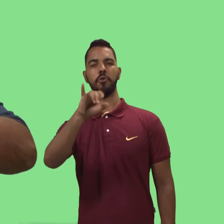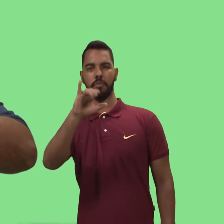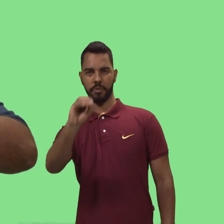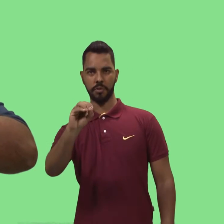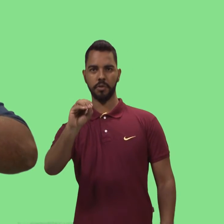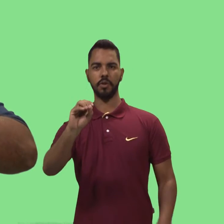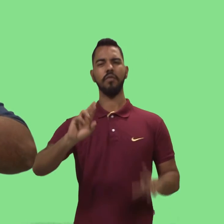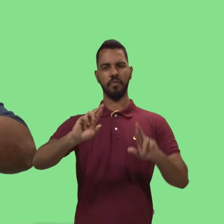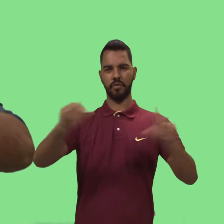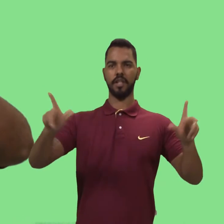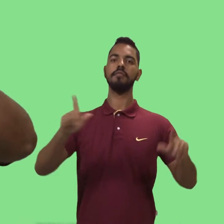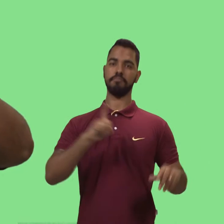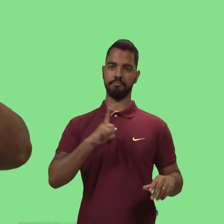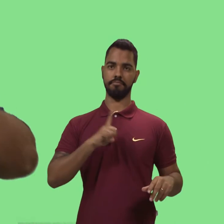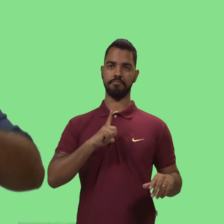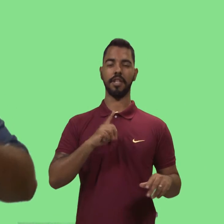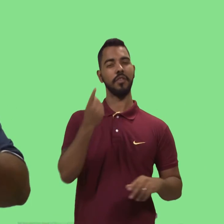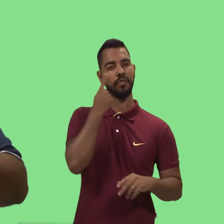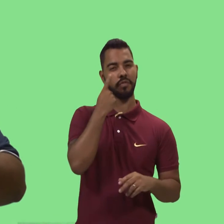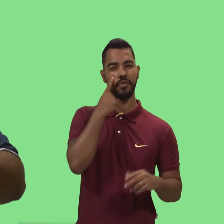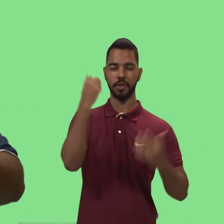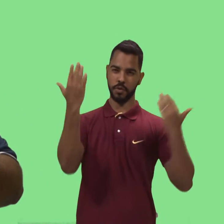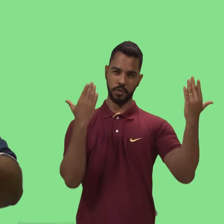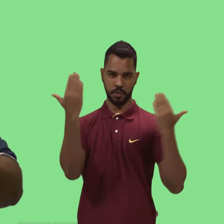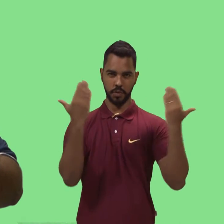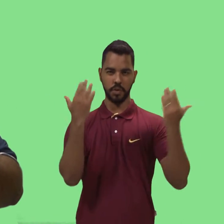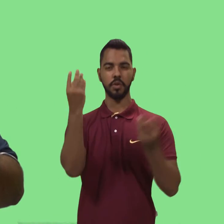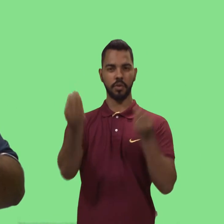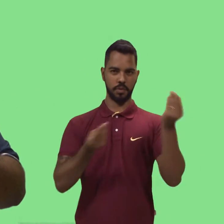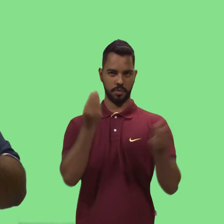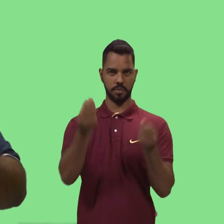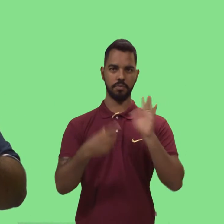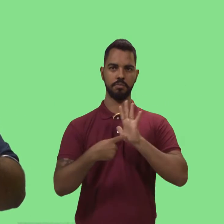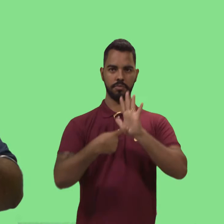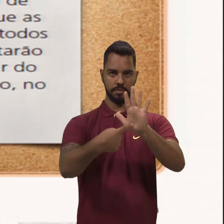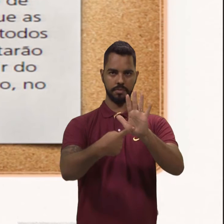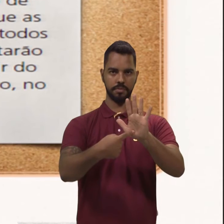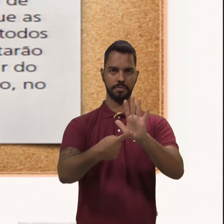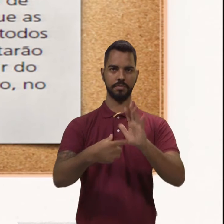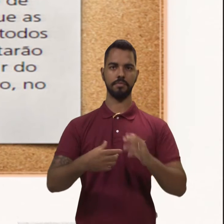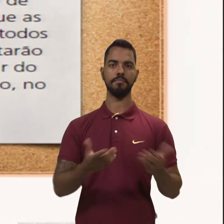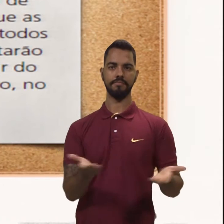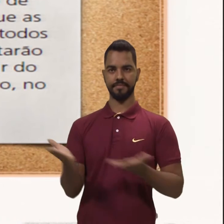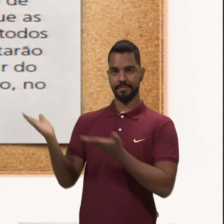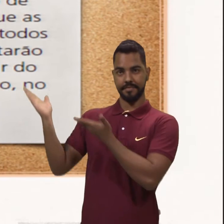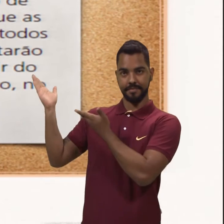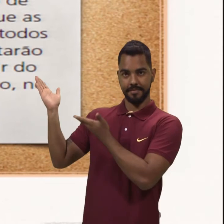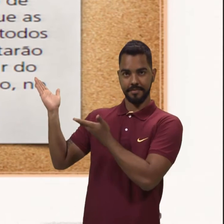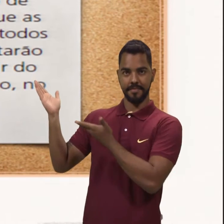olhada nessas duas sequências que eu separei para vocês.